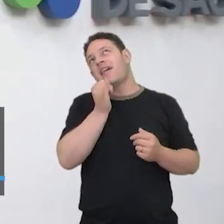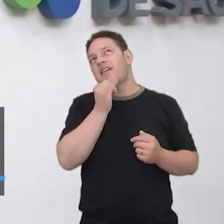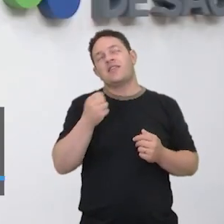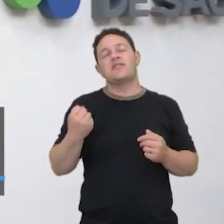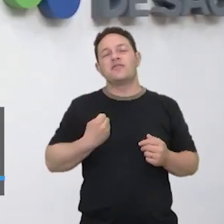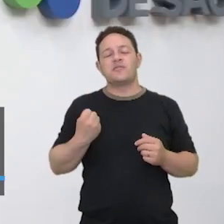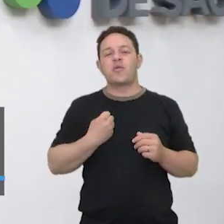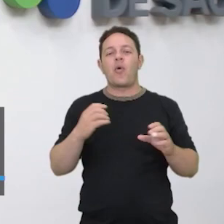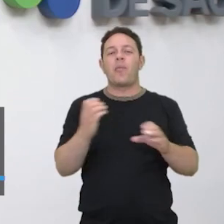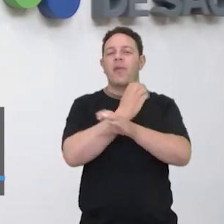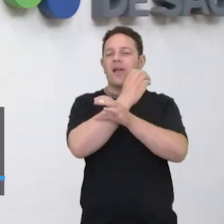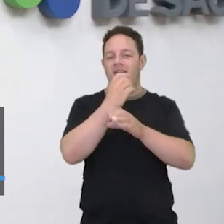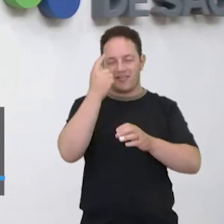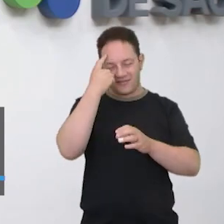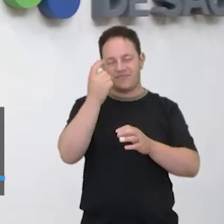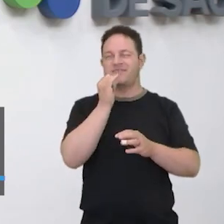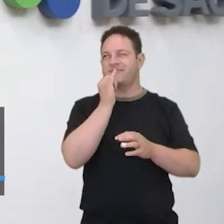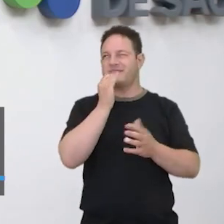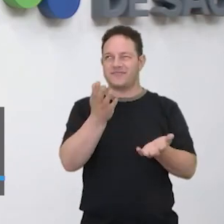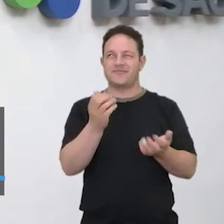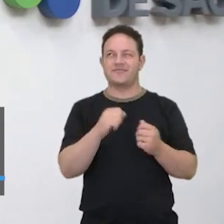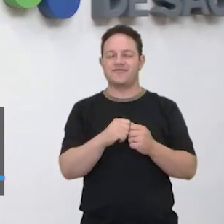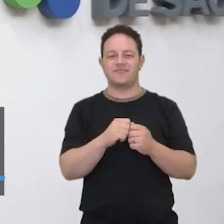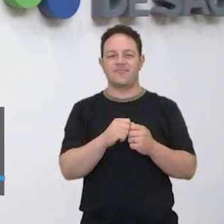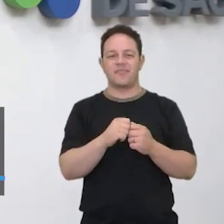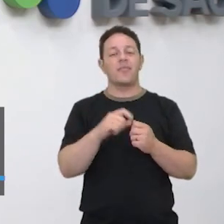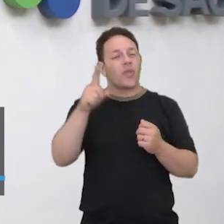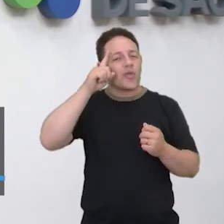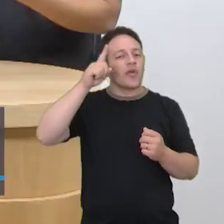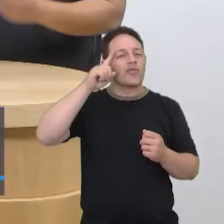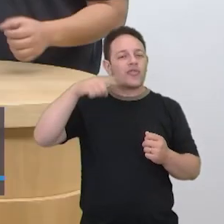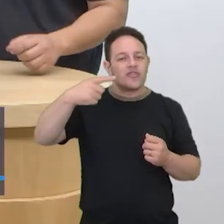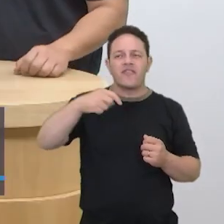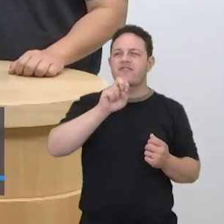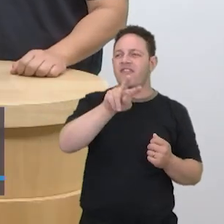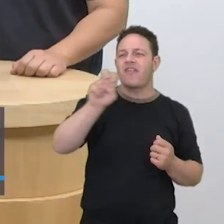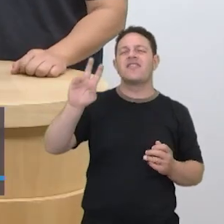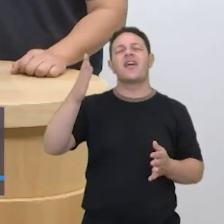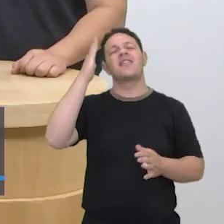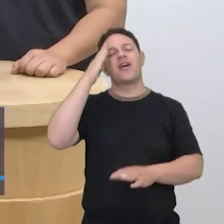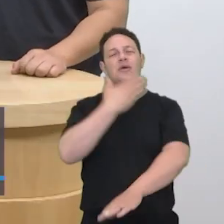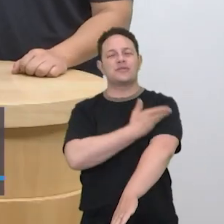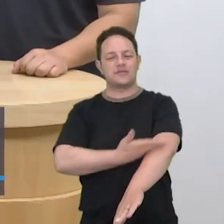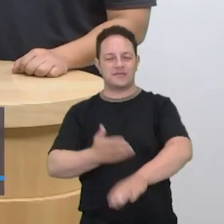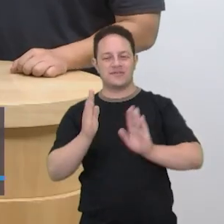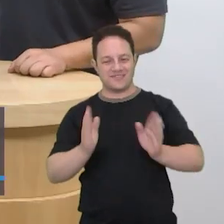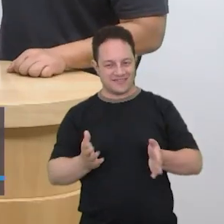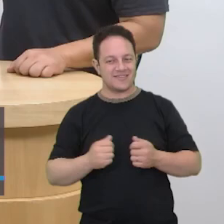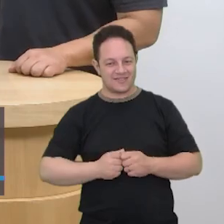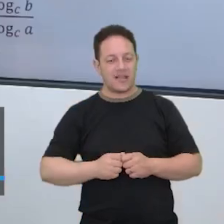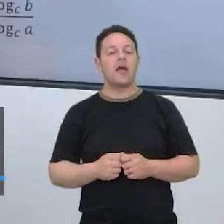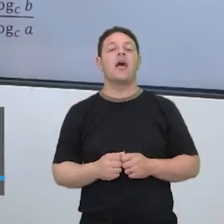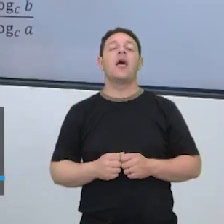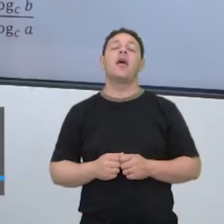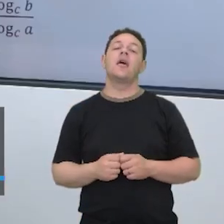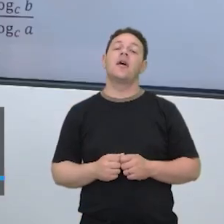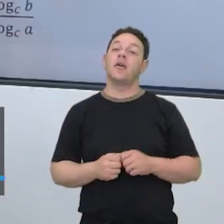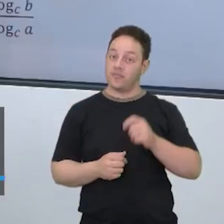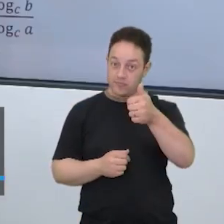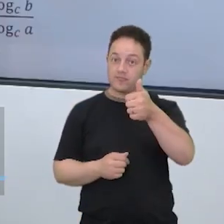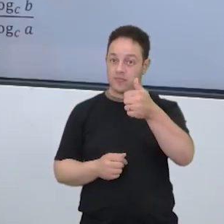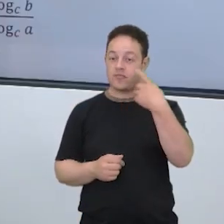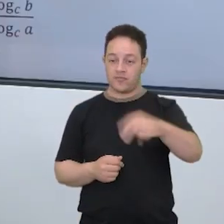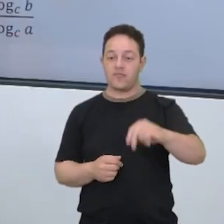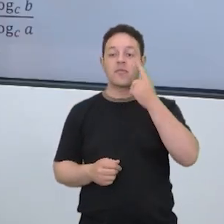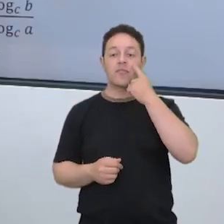números, digamos, que é do cotidiano, que fica mais fácil de trabalhar, né? Beleza. Bom, então olha aí, vai